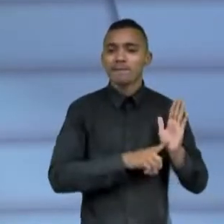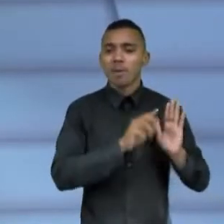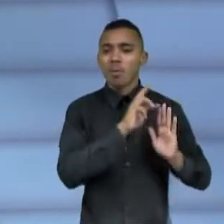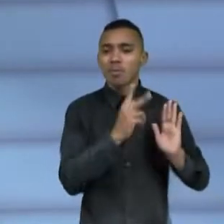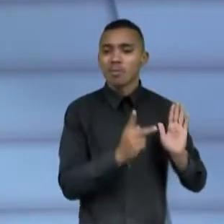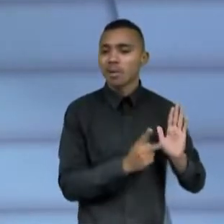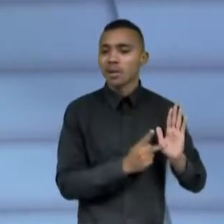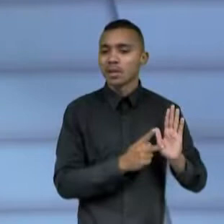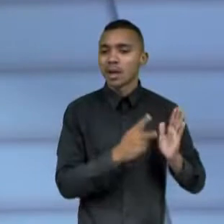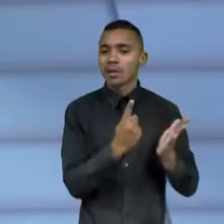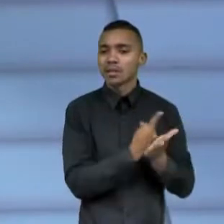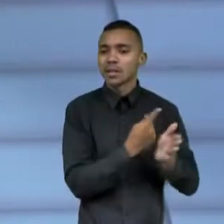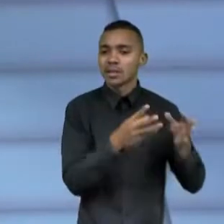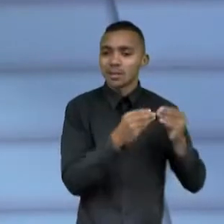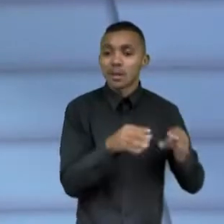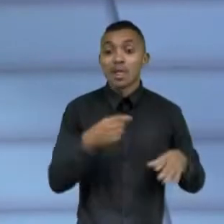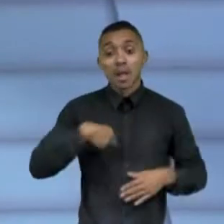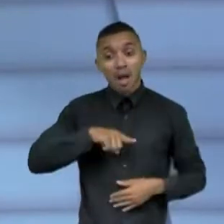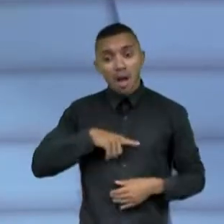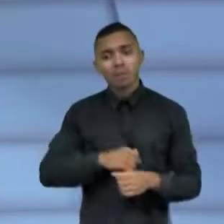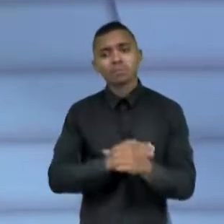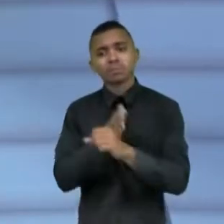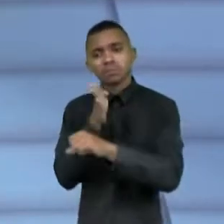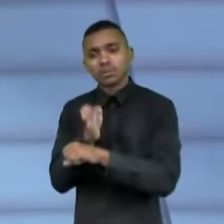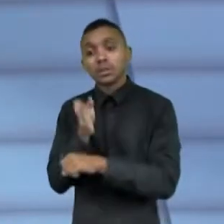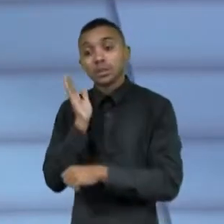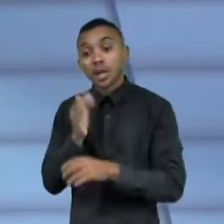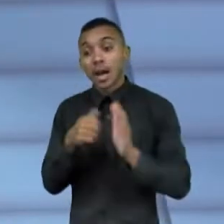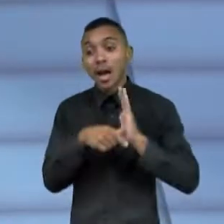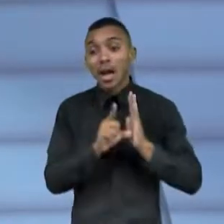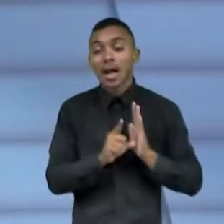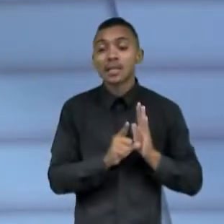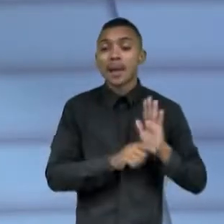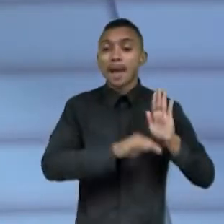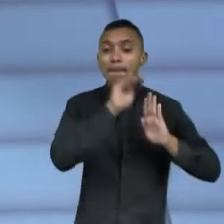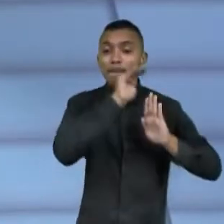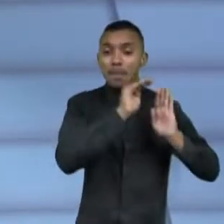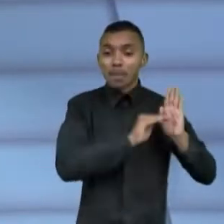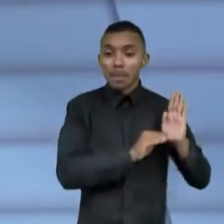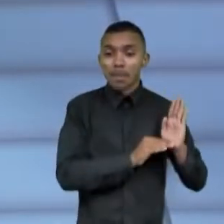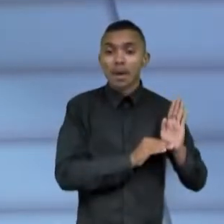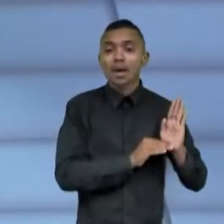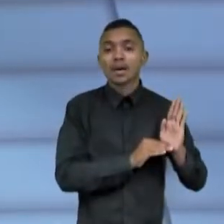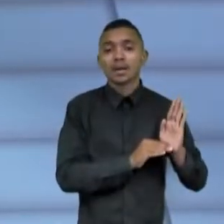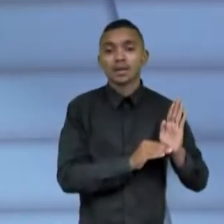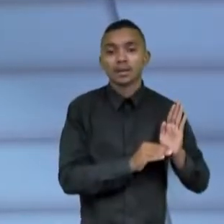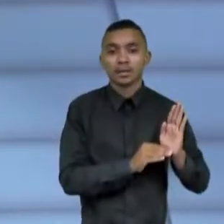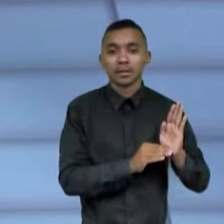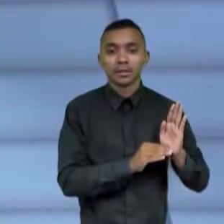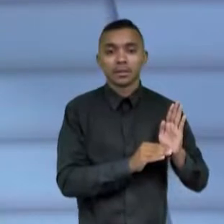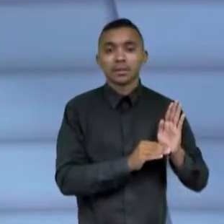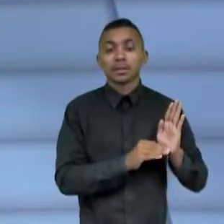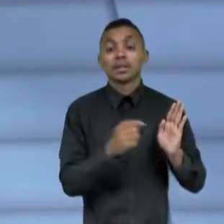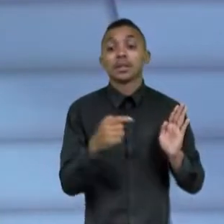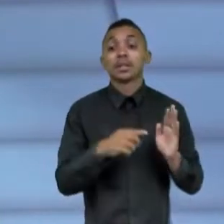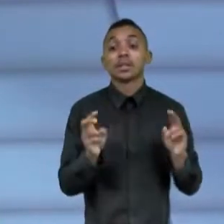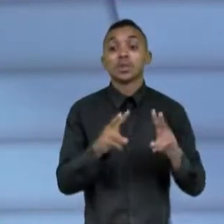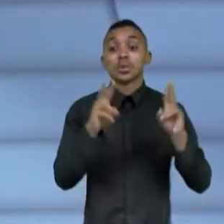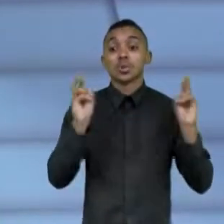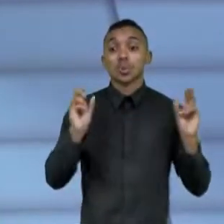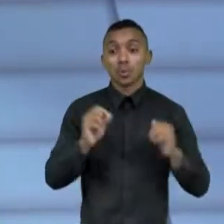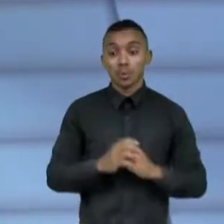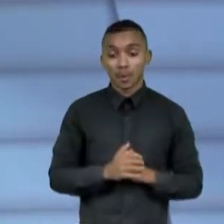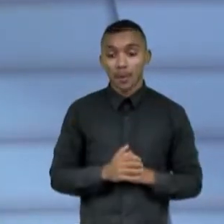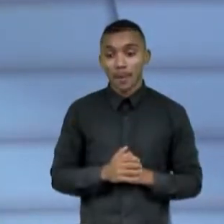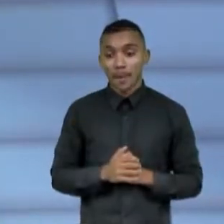Inclusive, acompanhamos algumas dessas pautas mais macros, como o Miguel também falou, em parceria com a